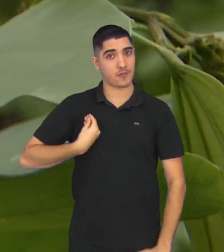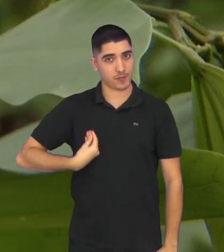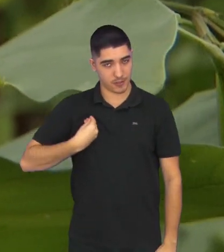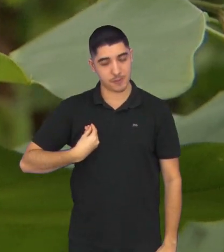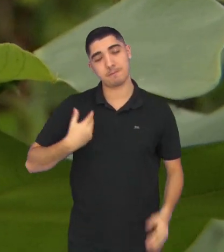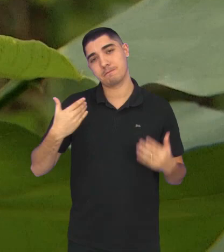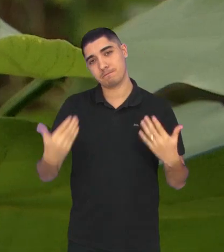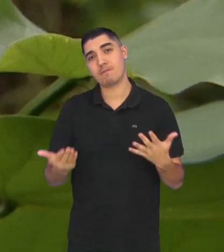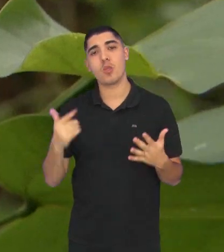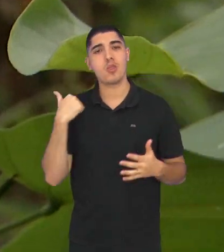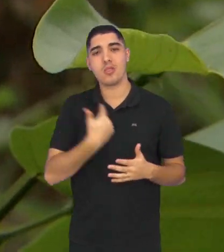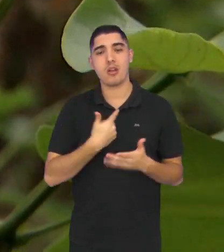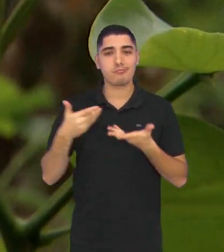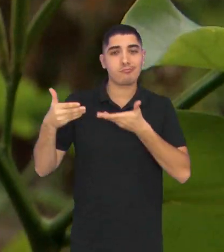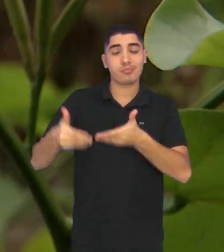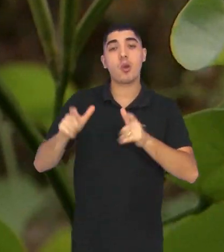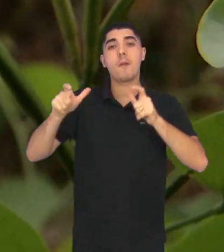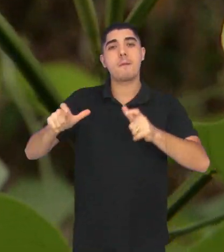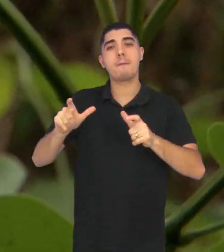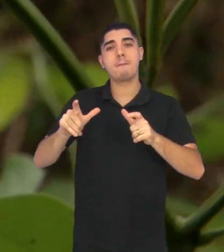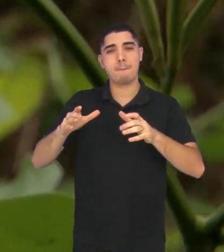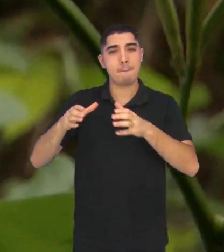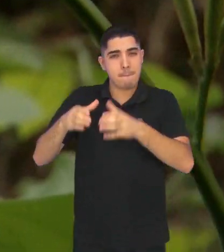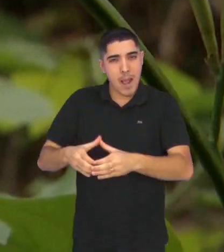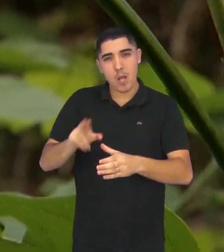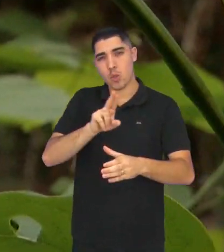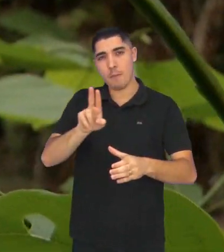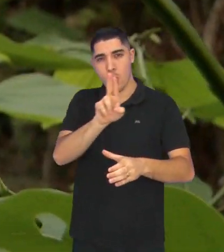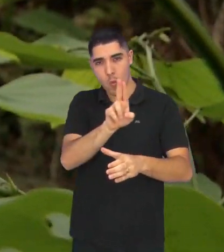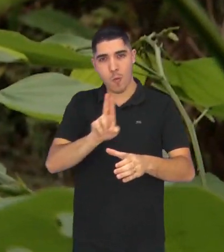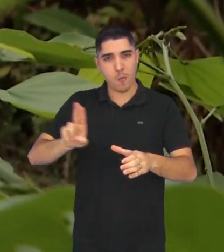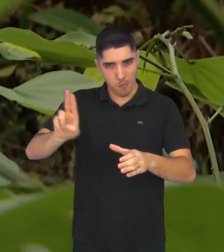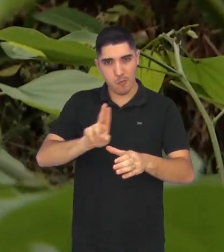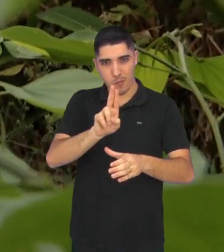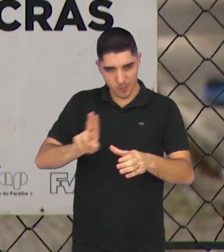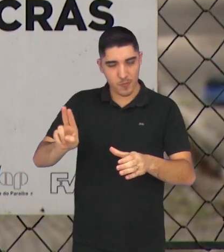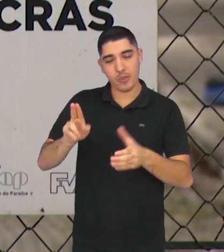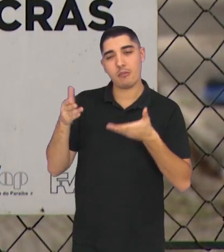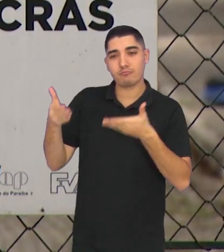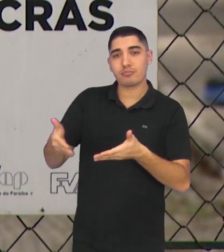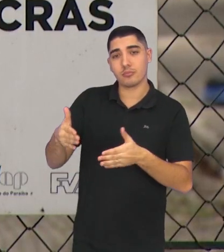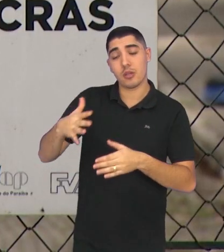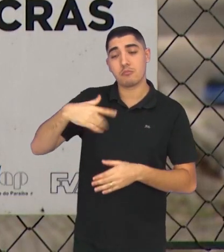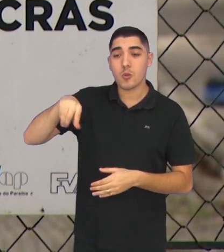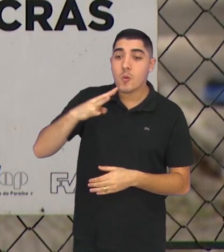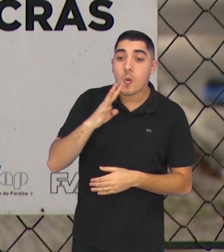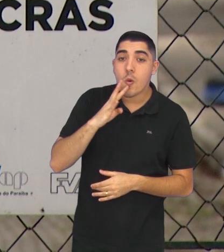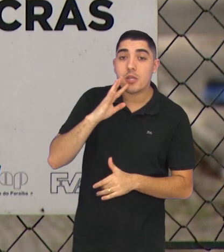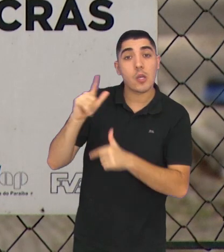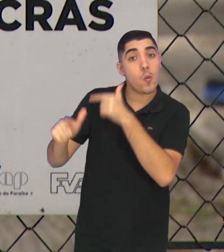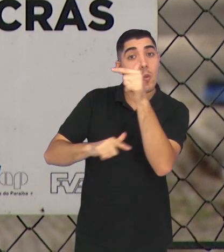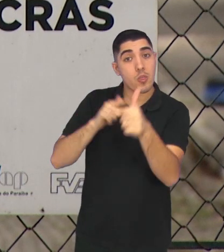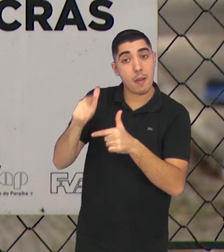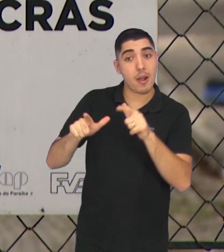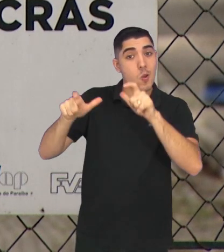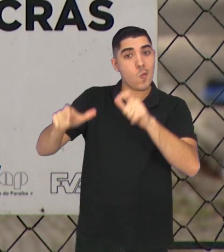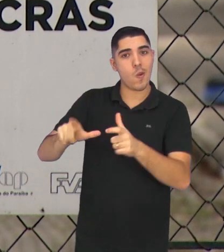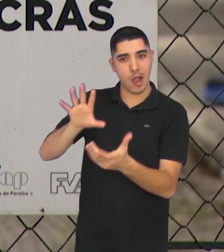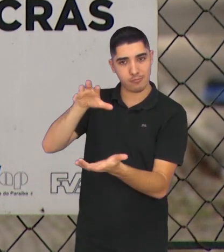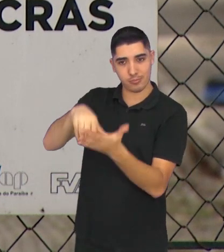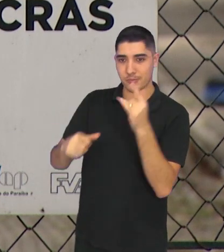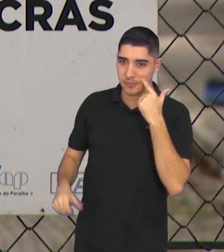E nossa equipe foi até o bairro Urbanova, região oeste da cidade, para conhecer as atividades do Centro